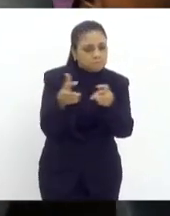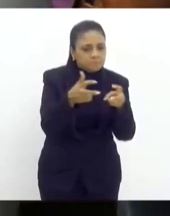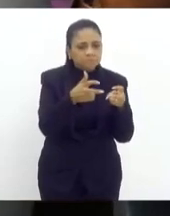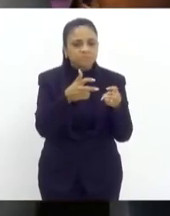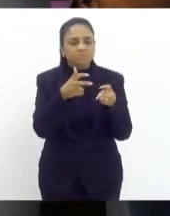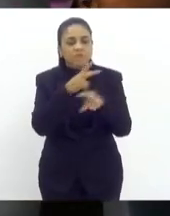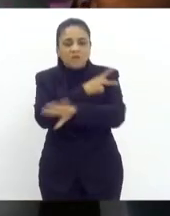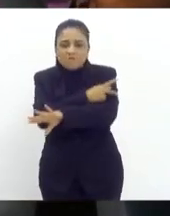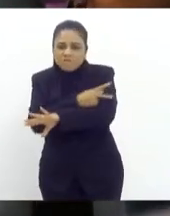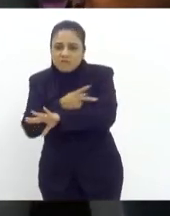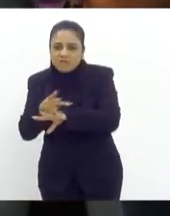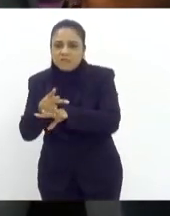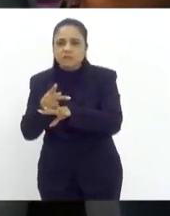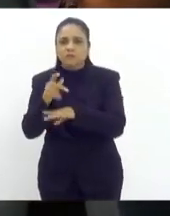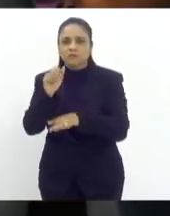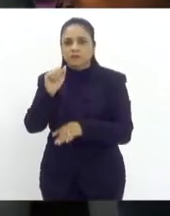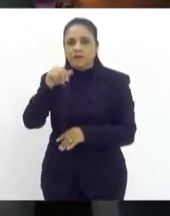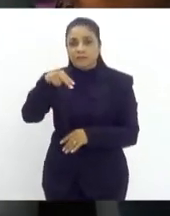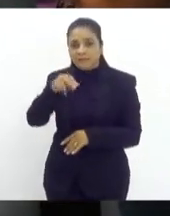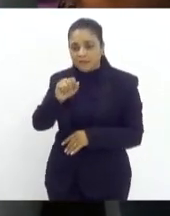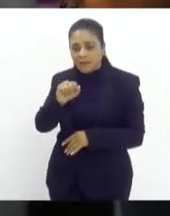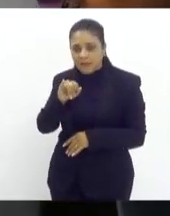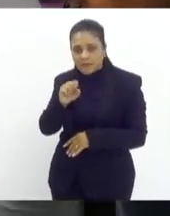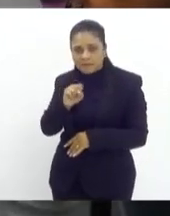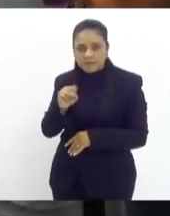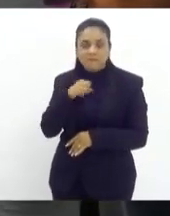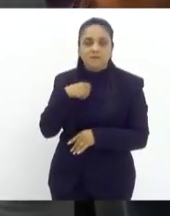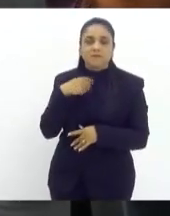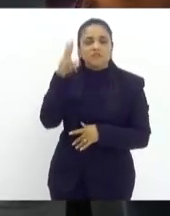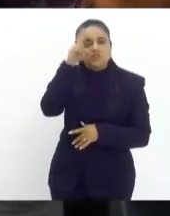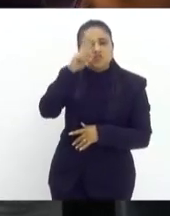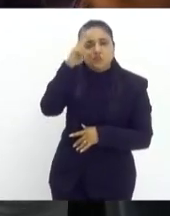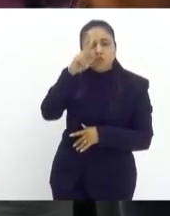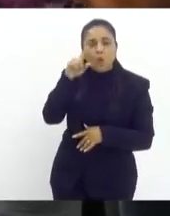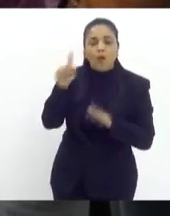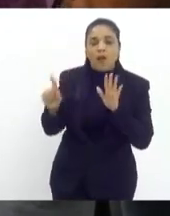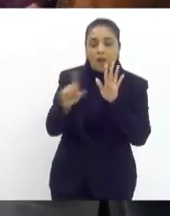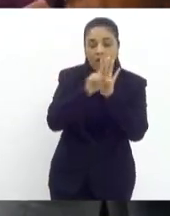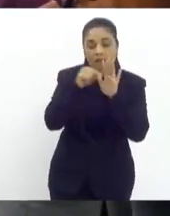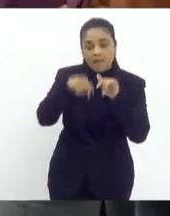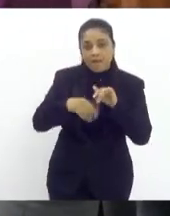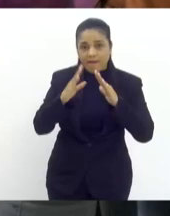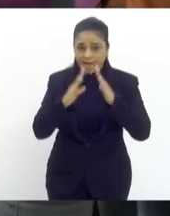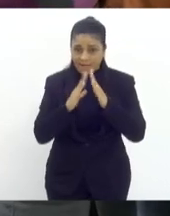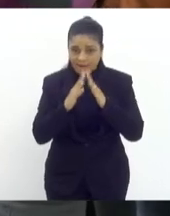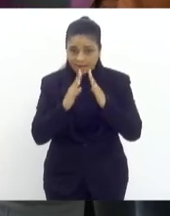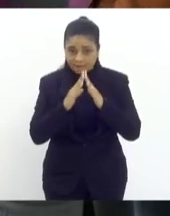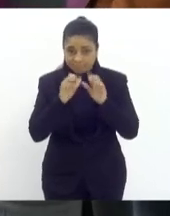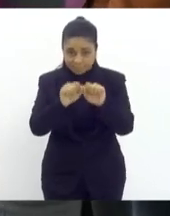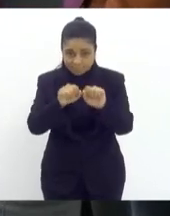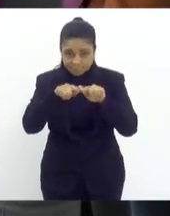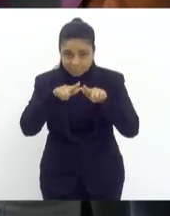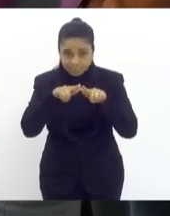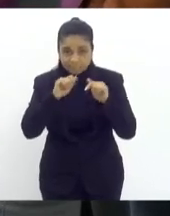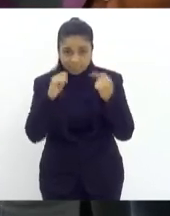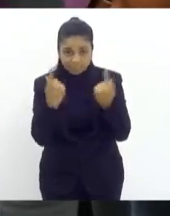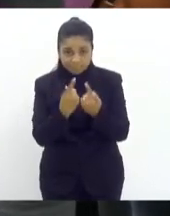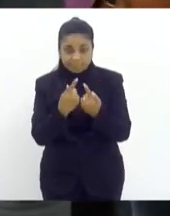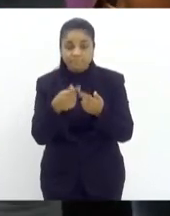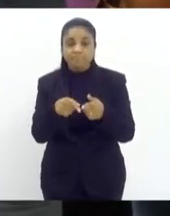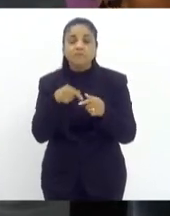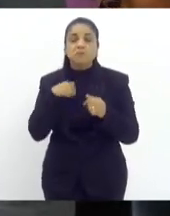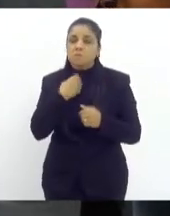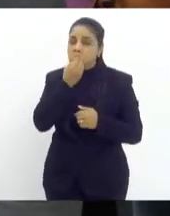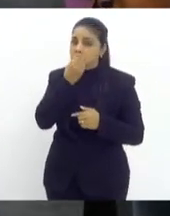os anais da história Legislativa dessa casa de leis que a gente tem boas